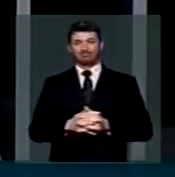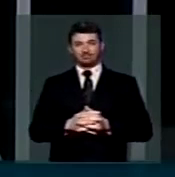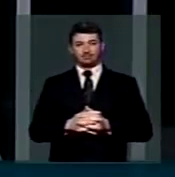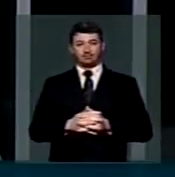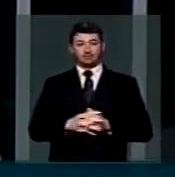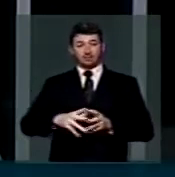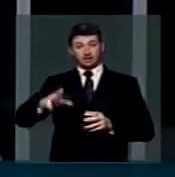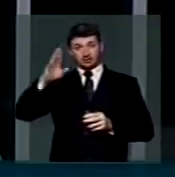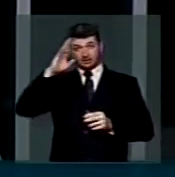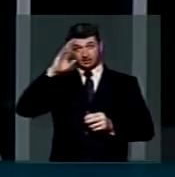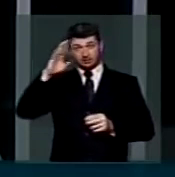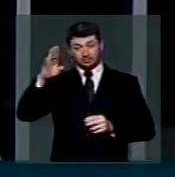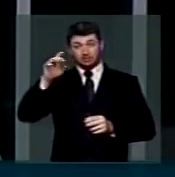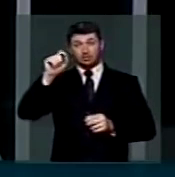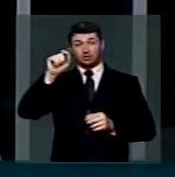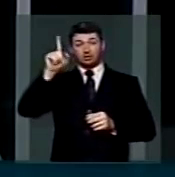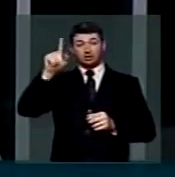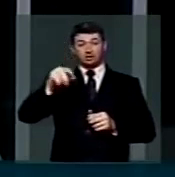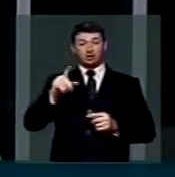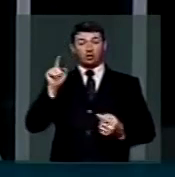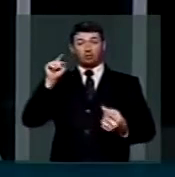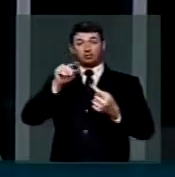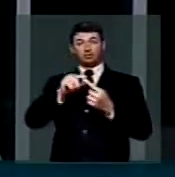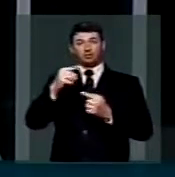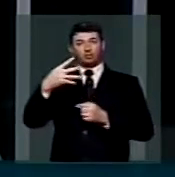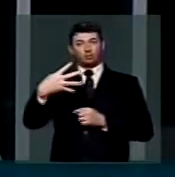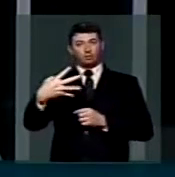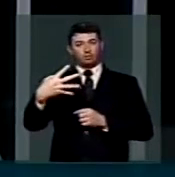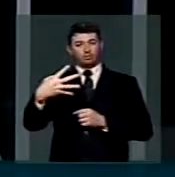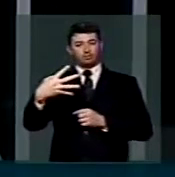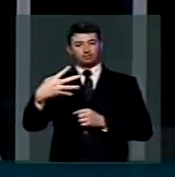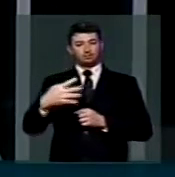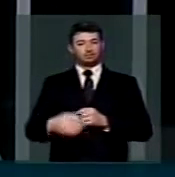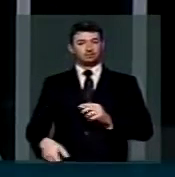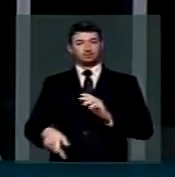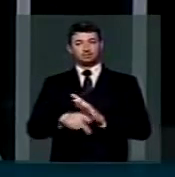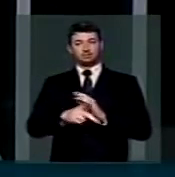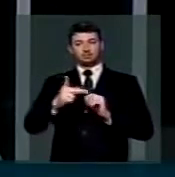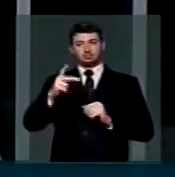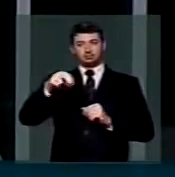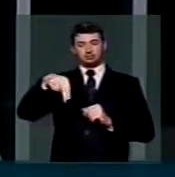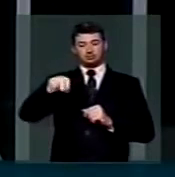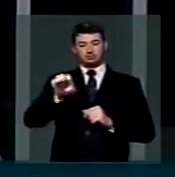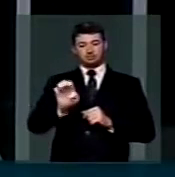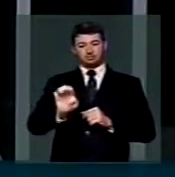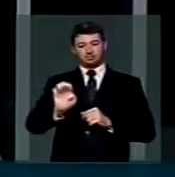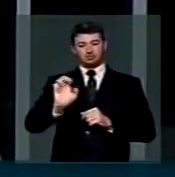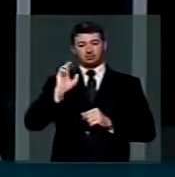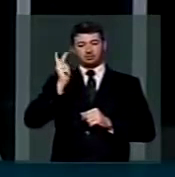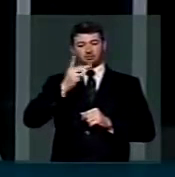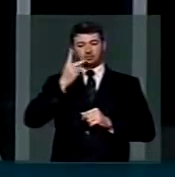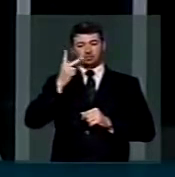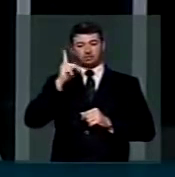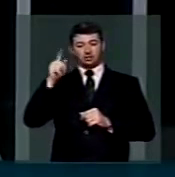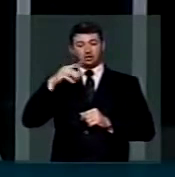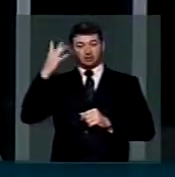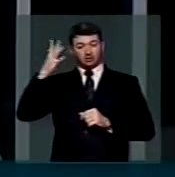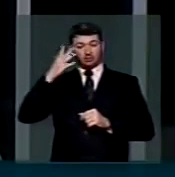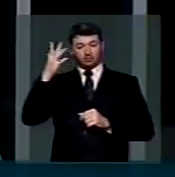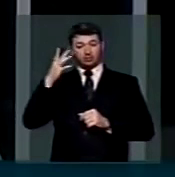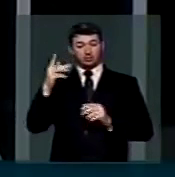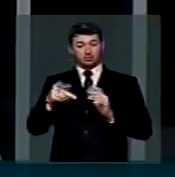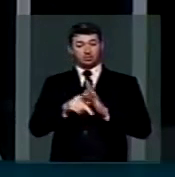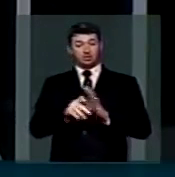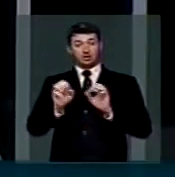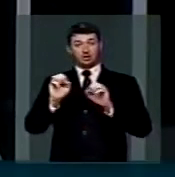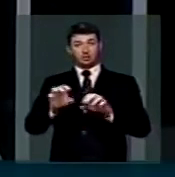e especialmente sobre a chamada Meta 4 do PNE, que trata da política sobre